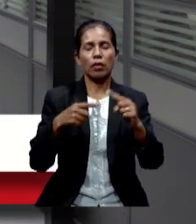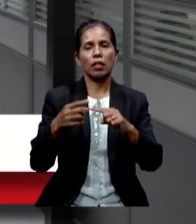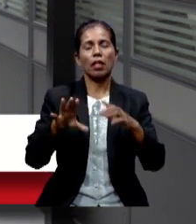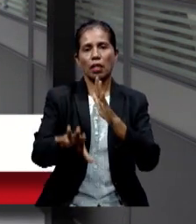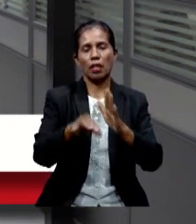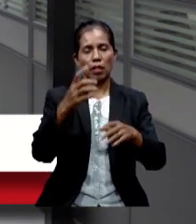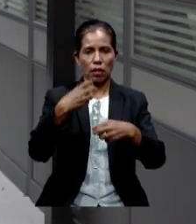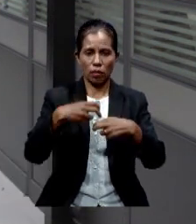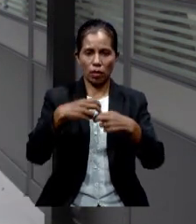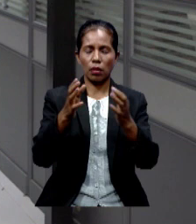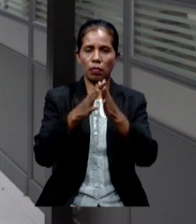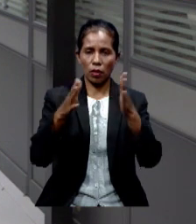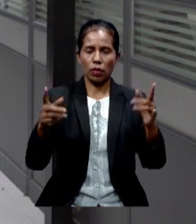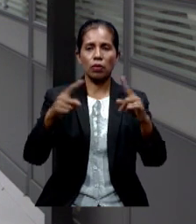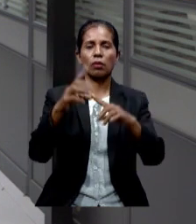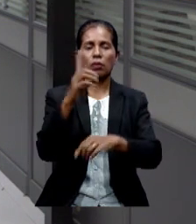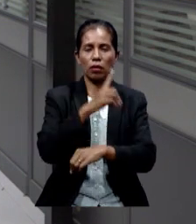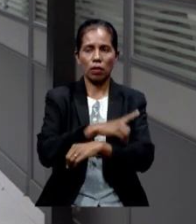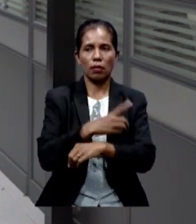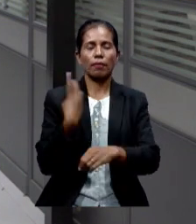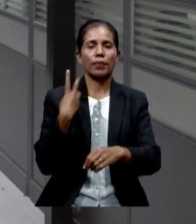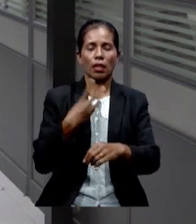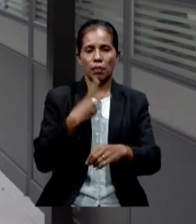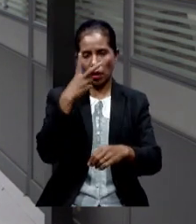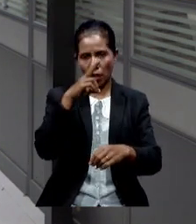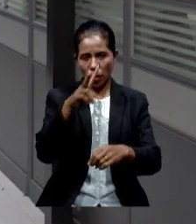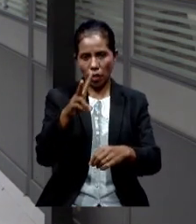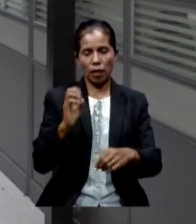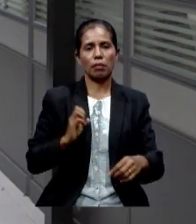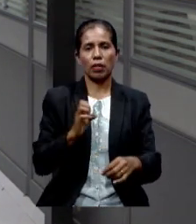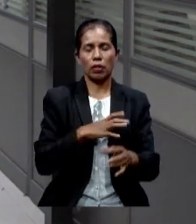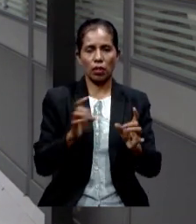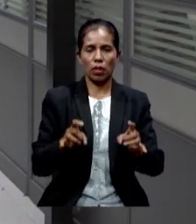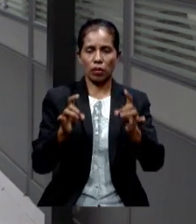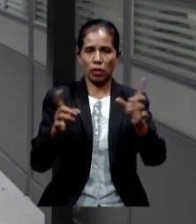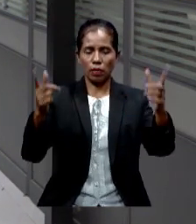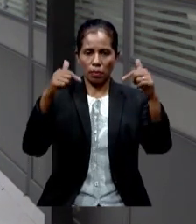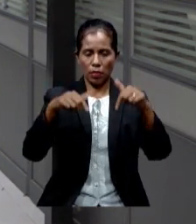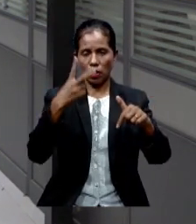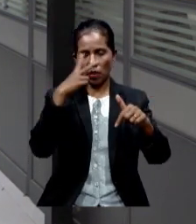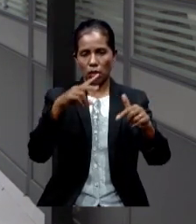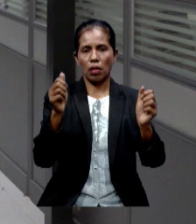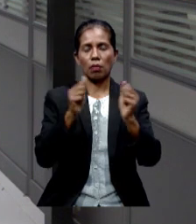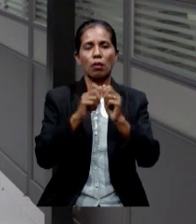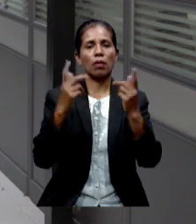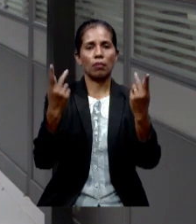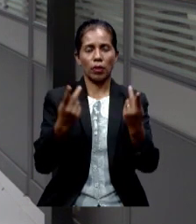para que também que hoje, Sua Excelência Embaixador Mahané, temos mais o consul honorário